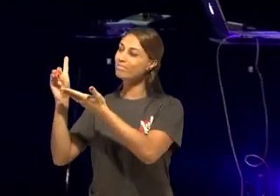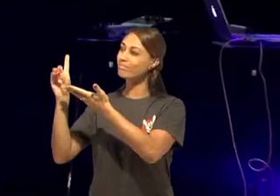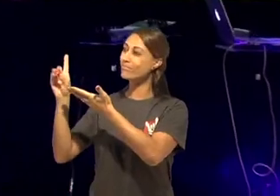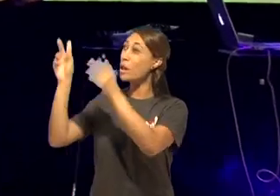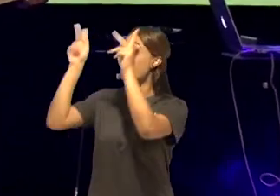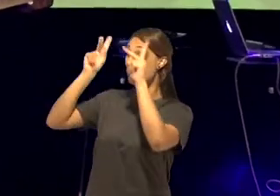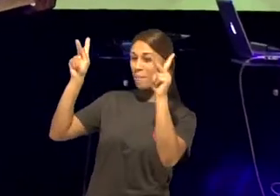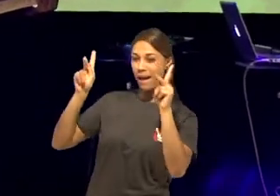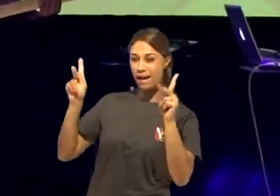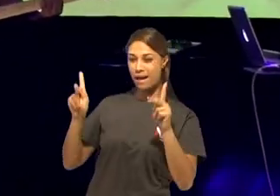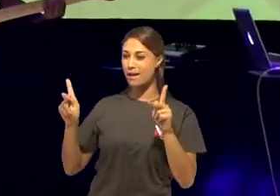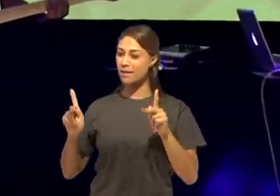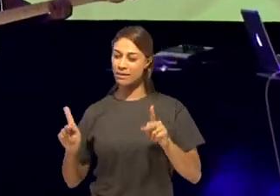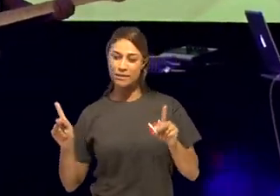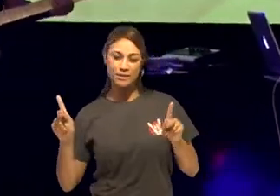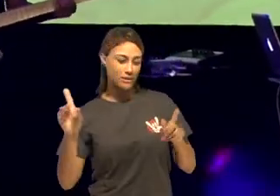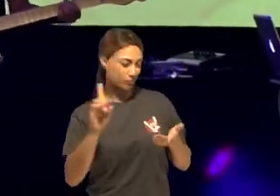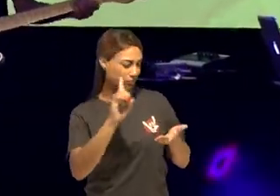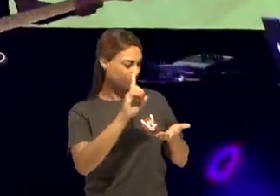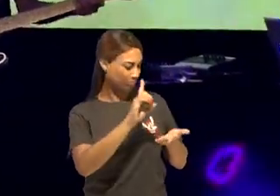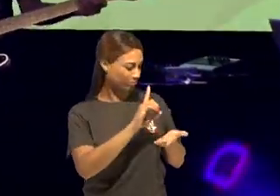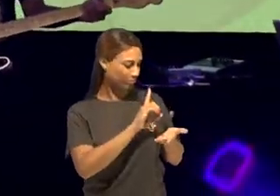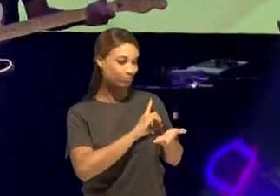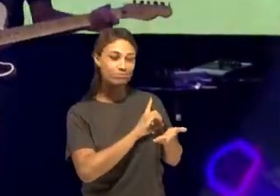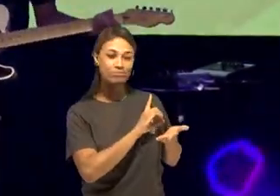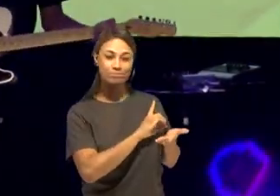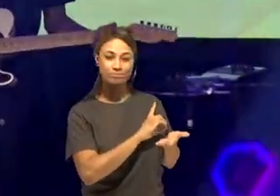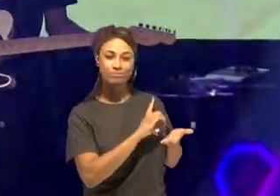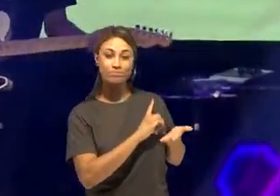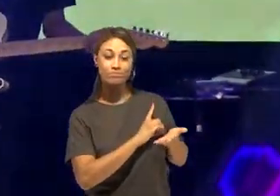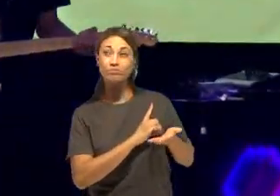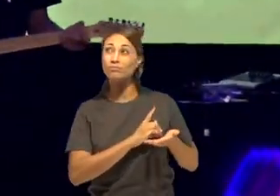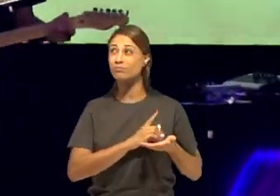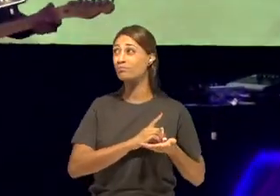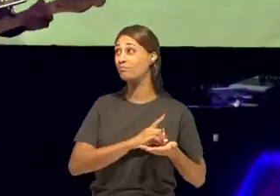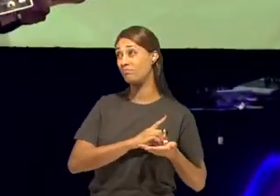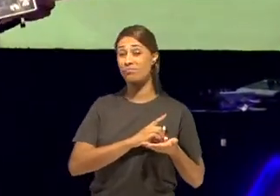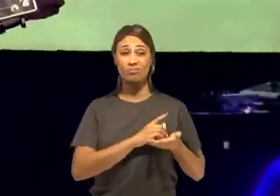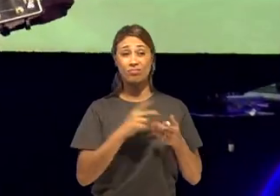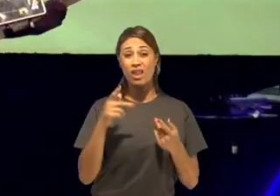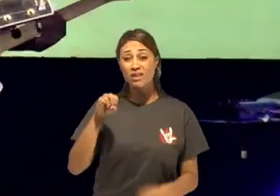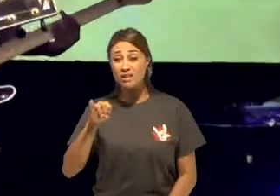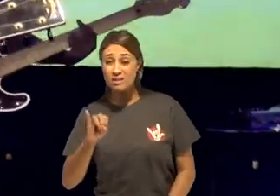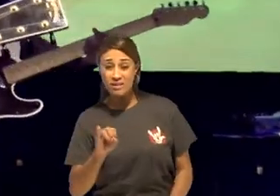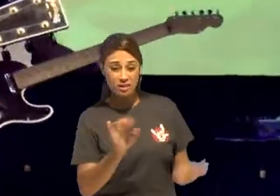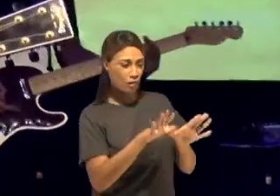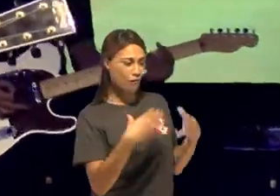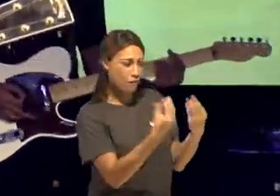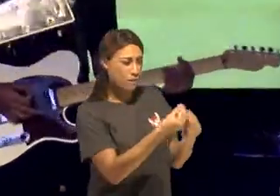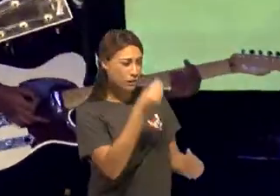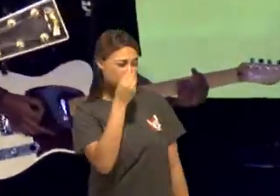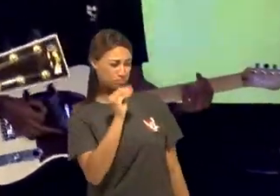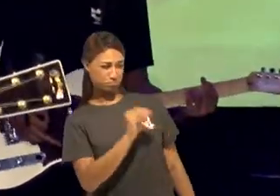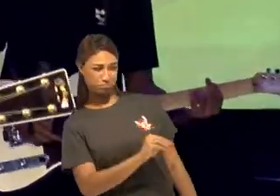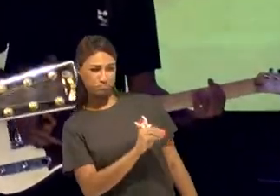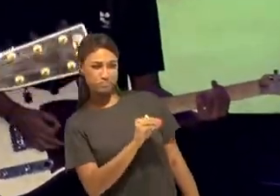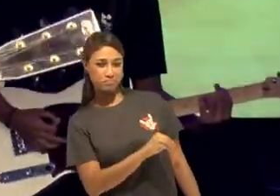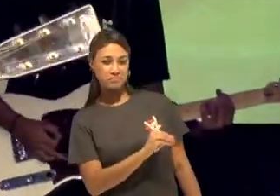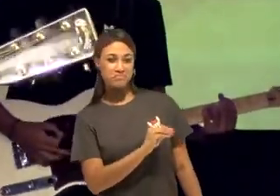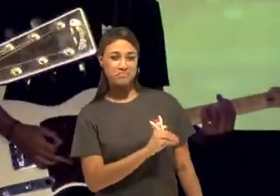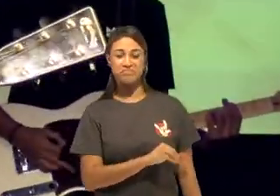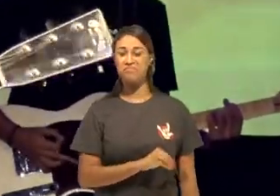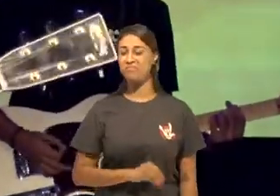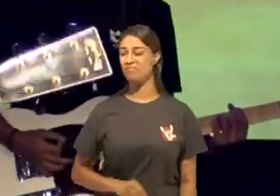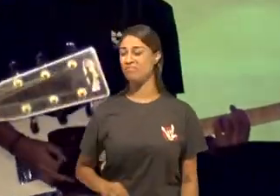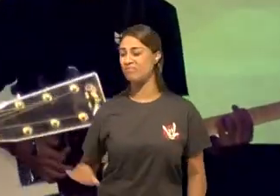tua paz me encontrou enfim. Mesmo se por meus pais eu for